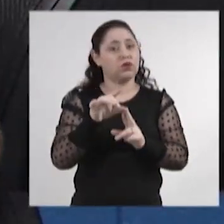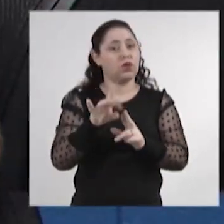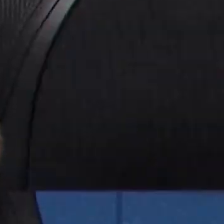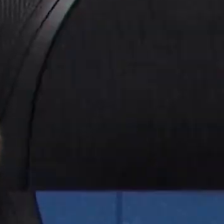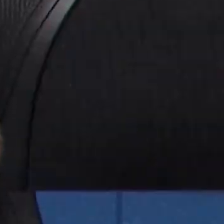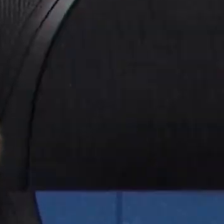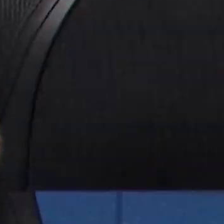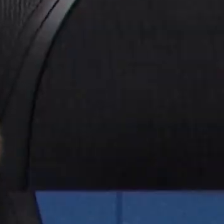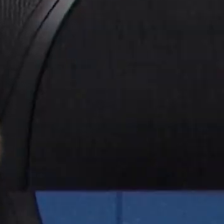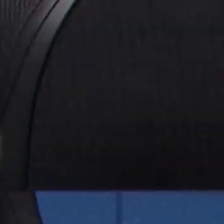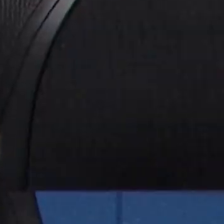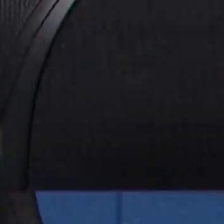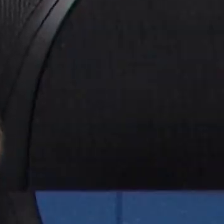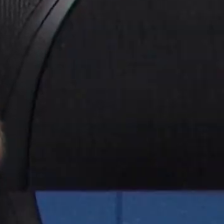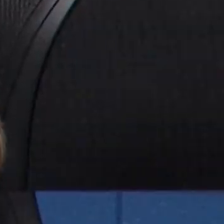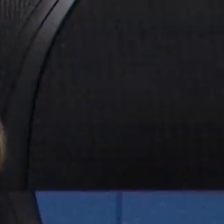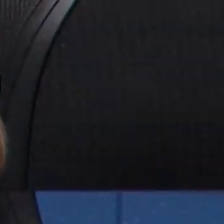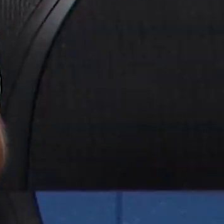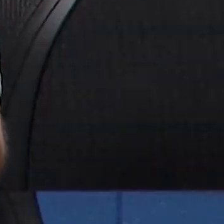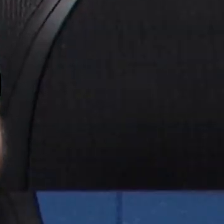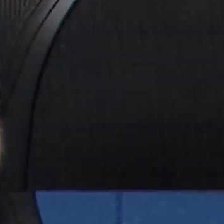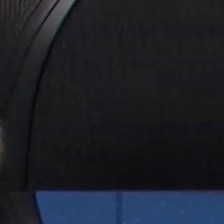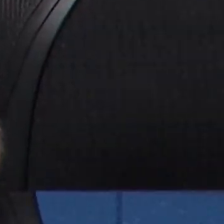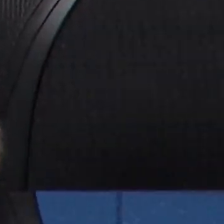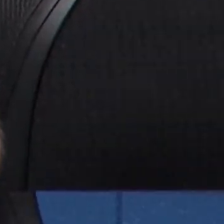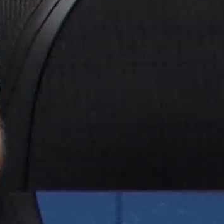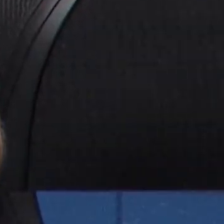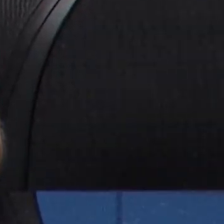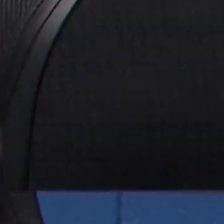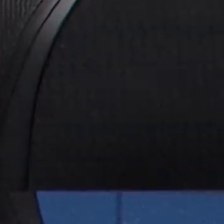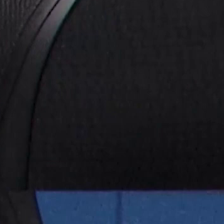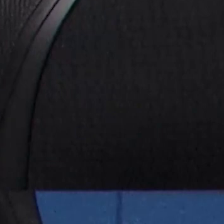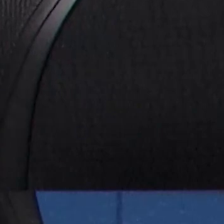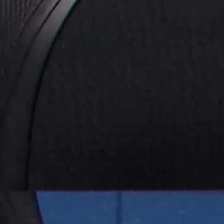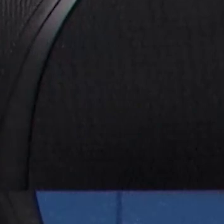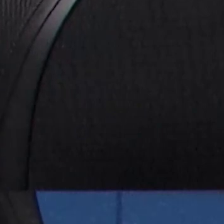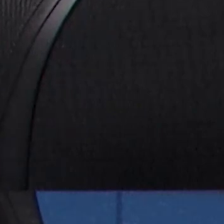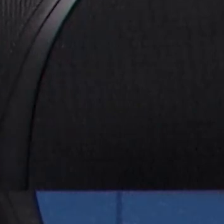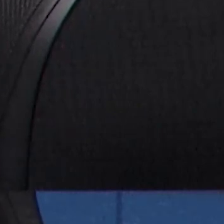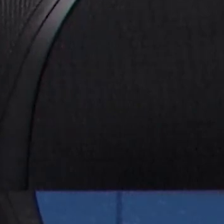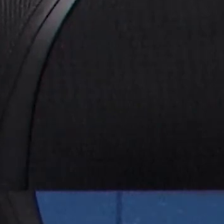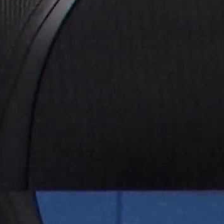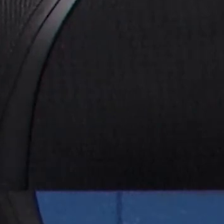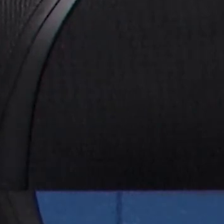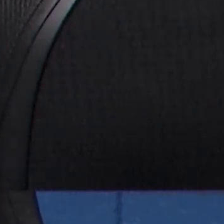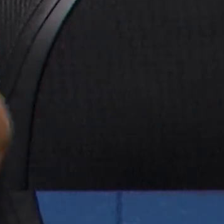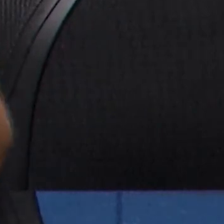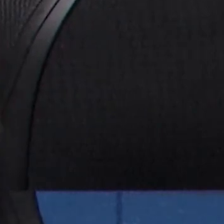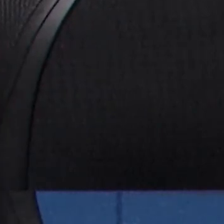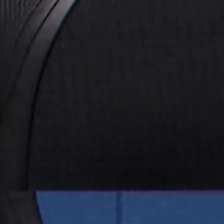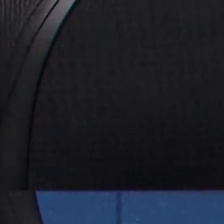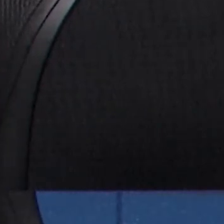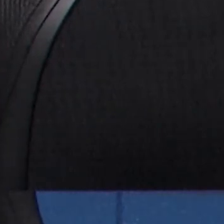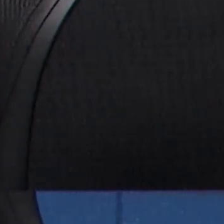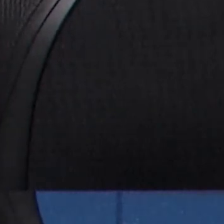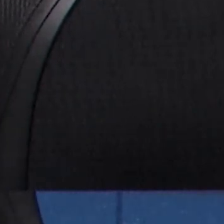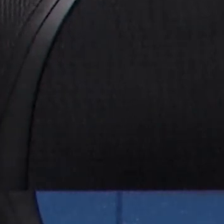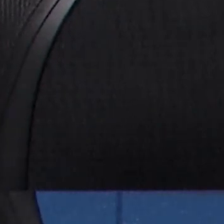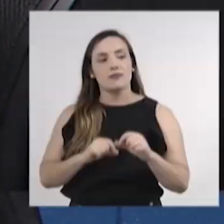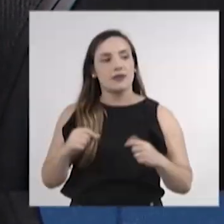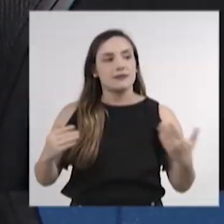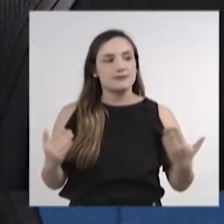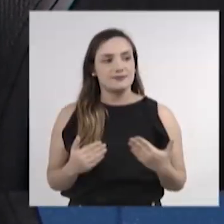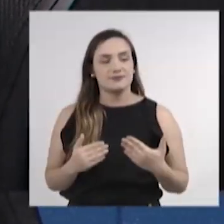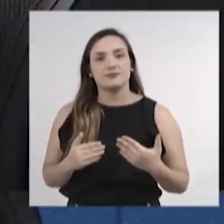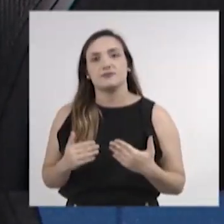Porque 150 mil quilômetros quadrados é muita coisa que nós monitoramos. Vai além da região do remanso do nosso reservatório, a gente vai lá para cima